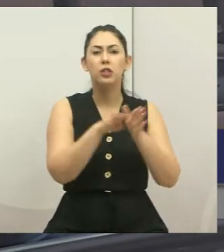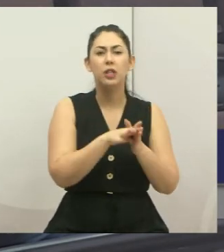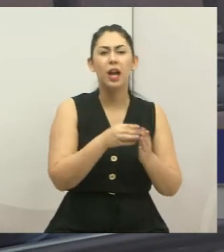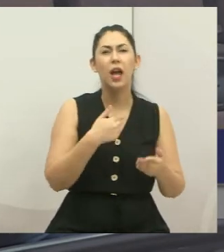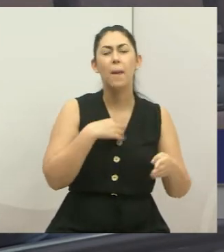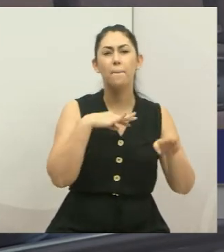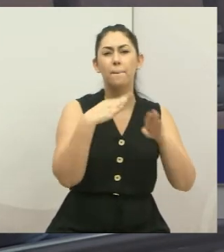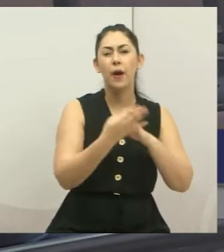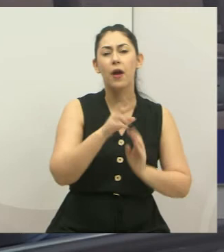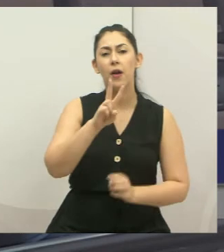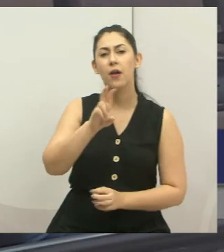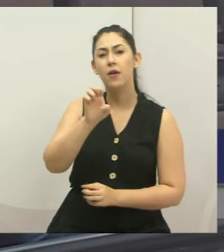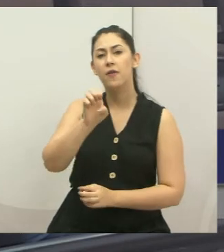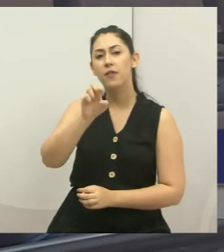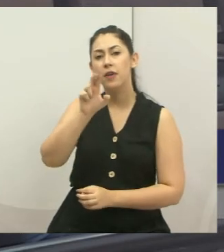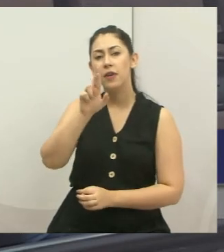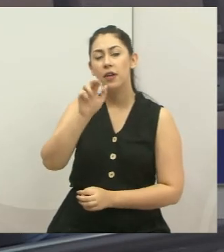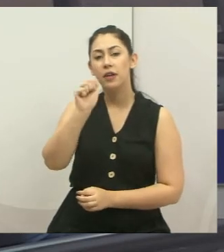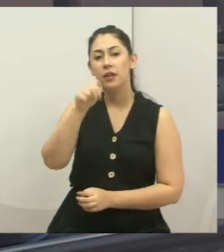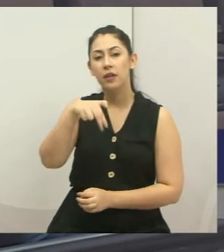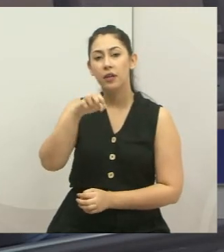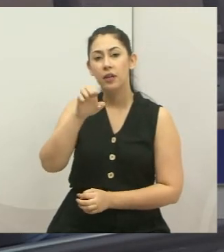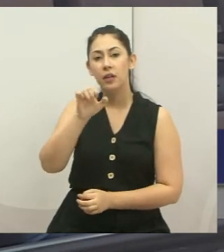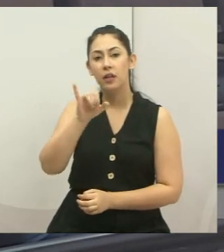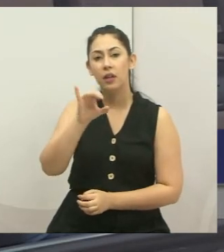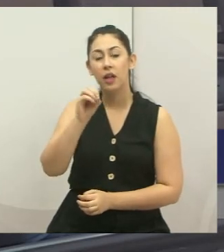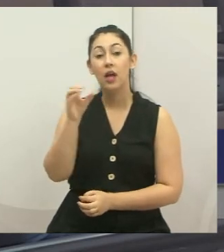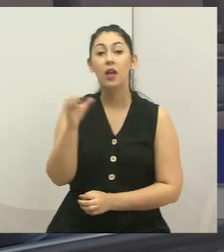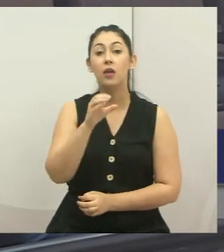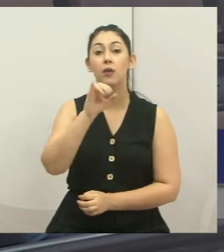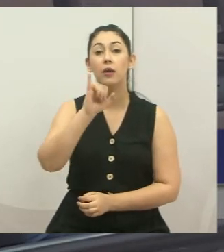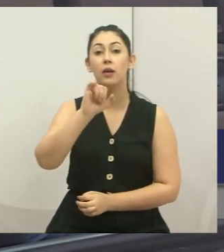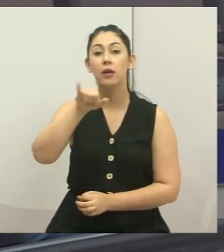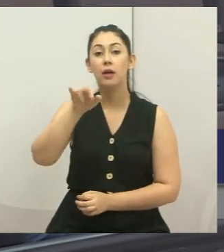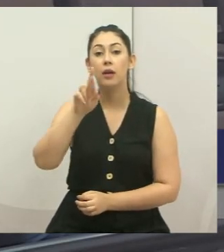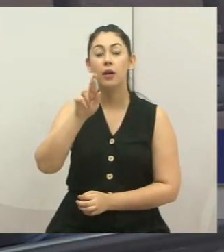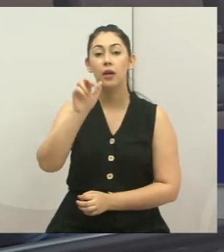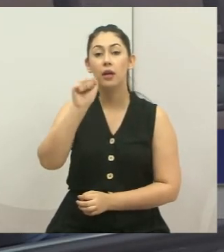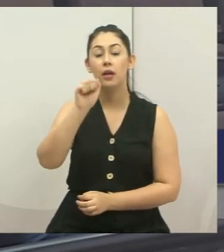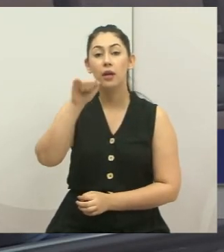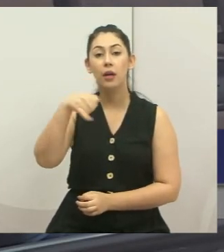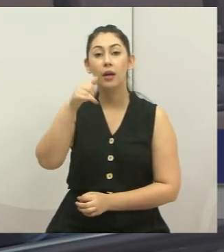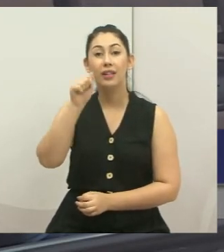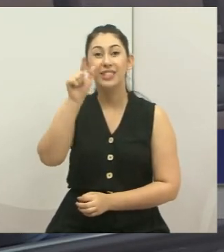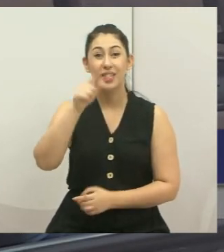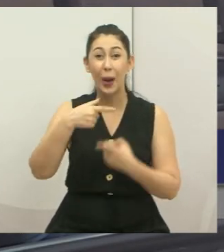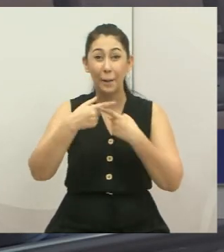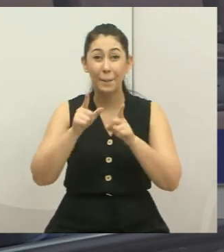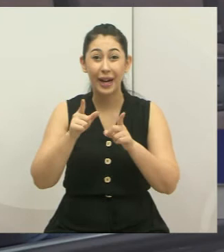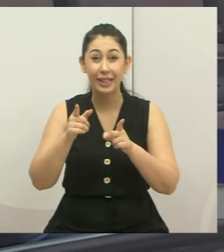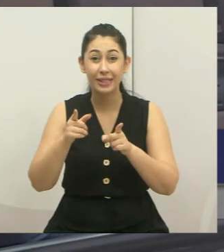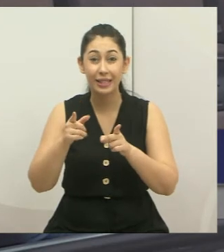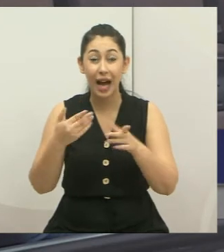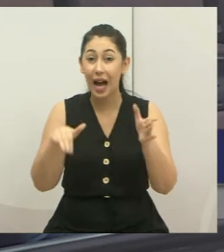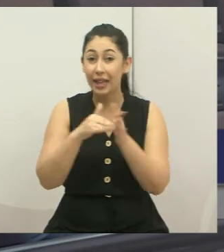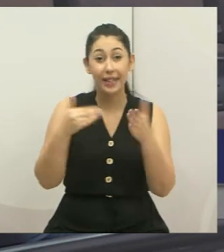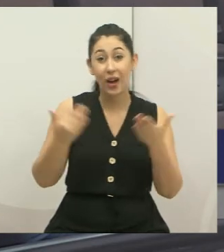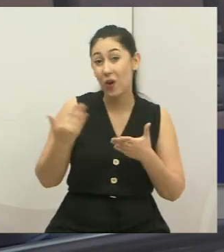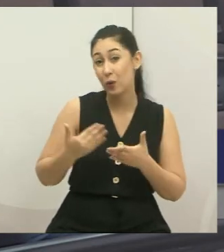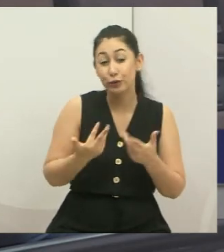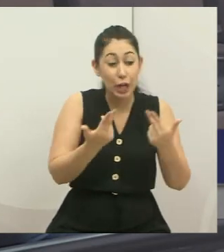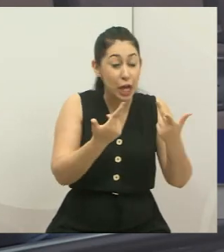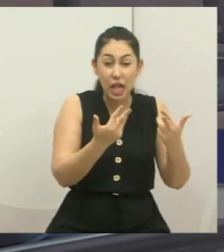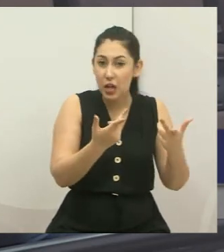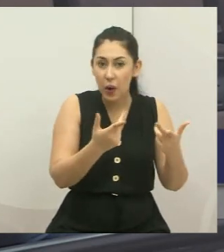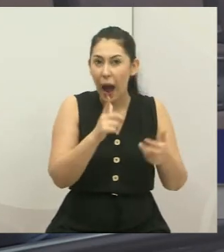bairro Veraneio, Irajá. Há 37 anos, aquele bairro está do mesmo jeito. Não tem saneamento